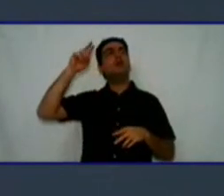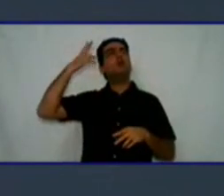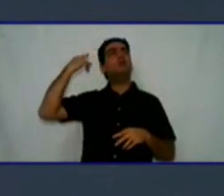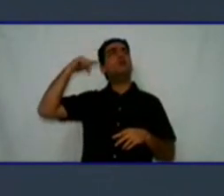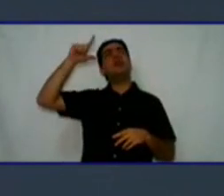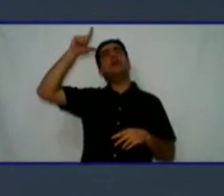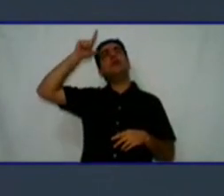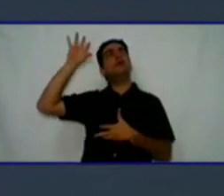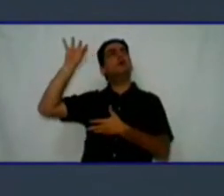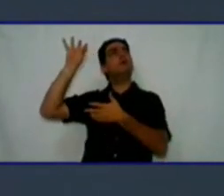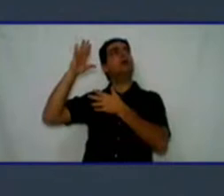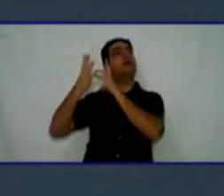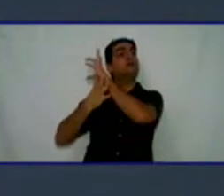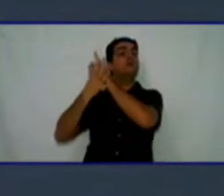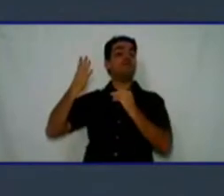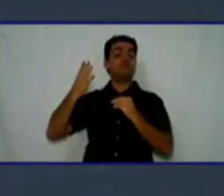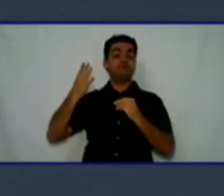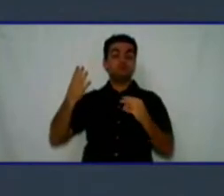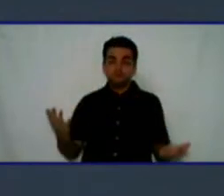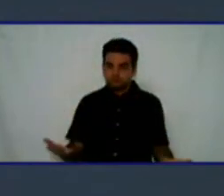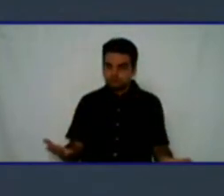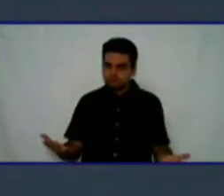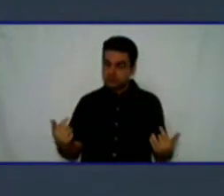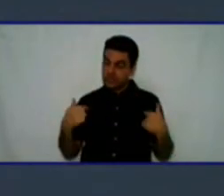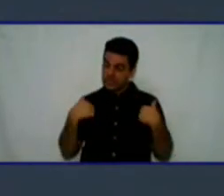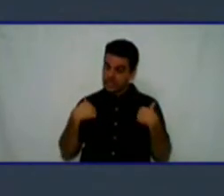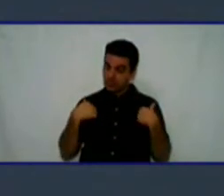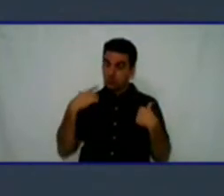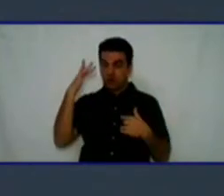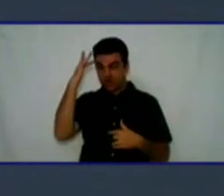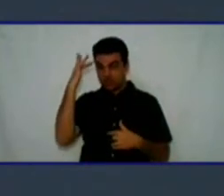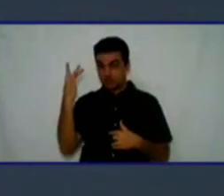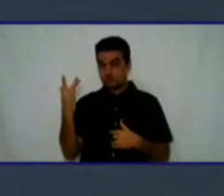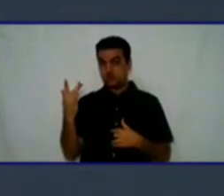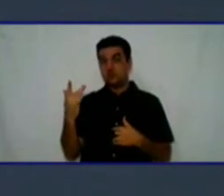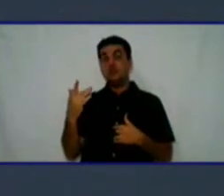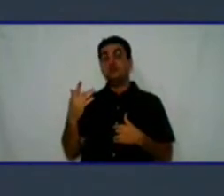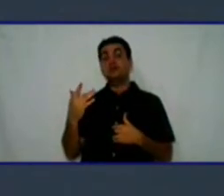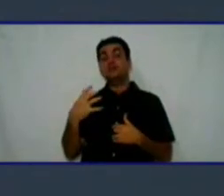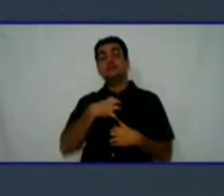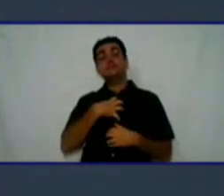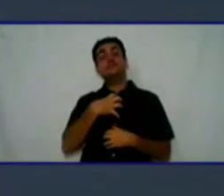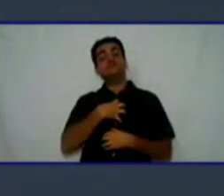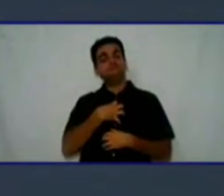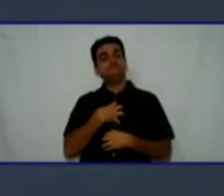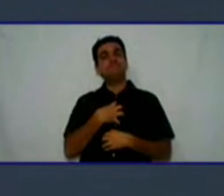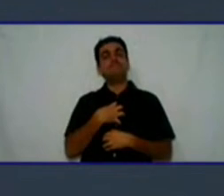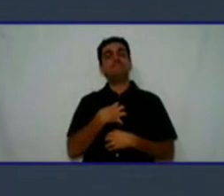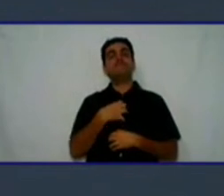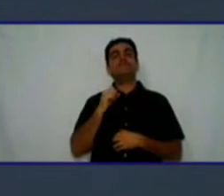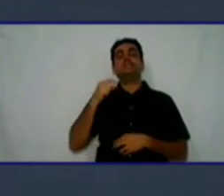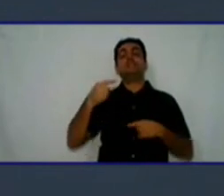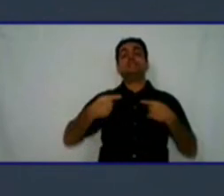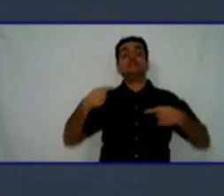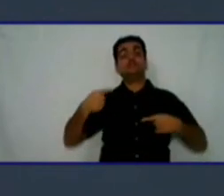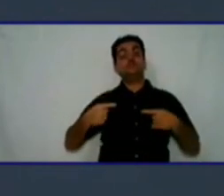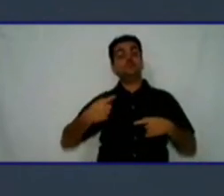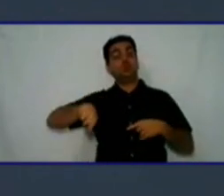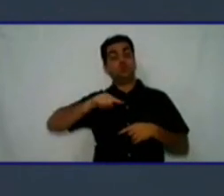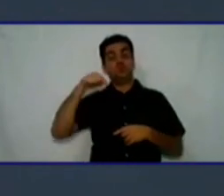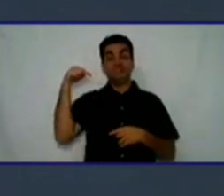esta aproximação, no meu modo de ver, autoriza a conceber que, entre